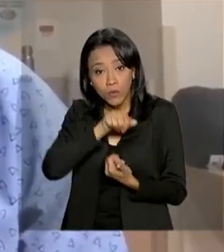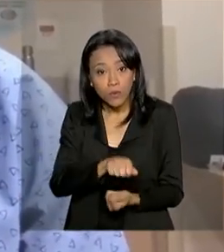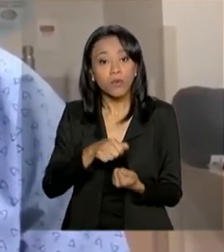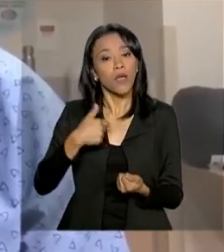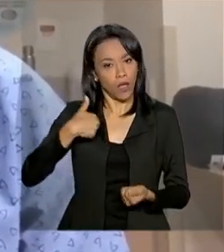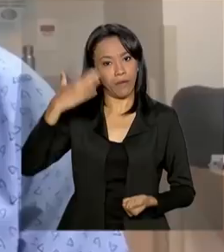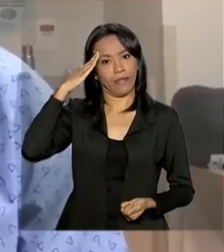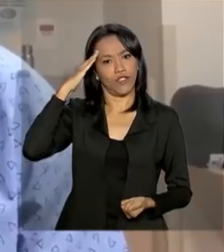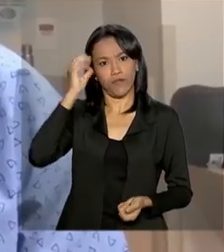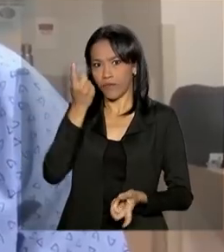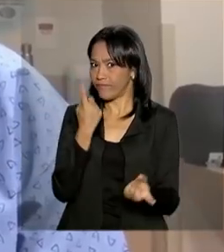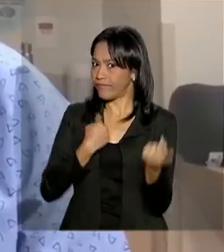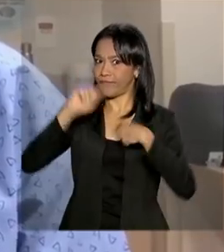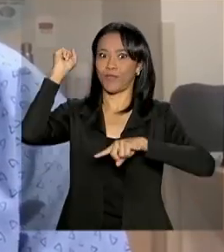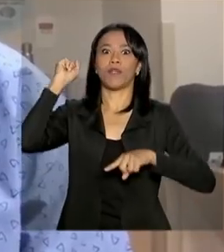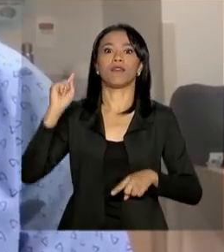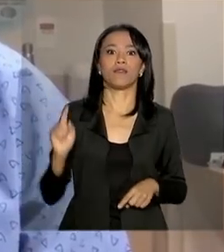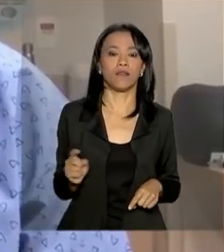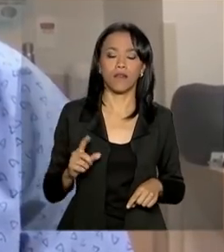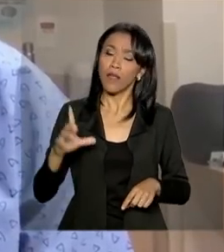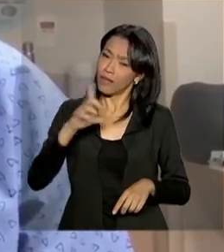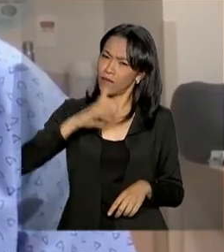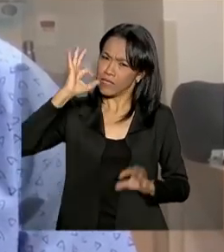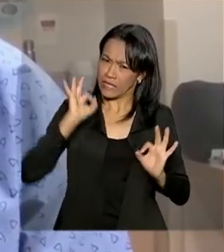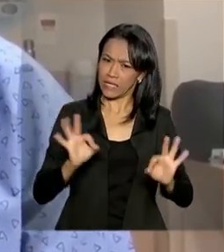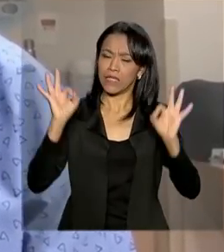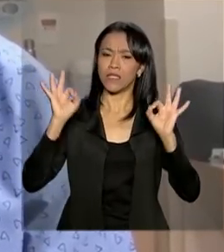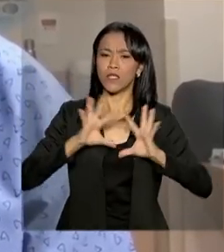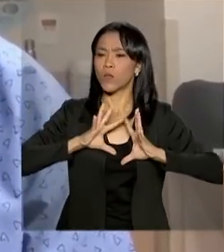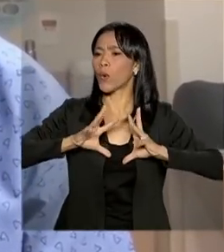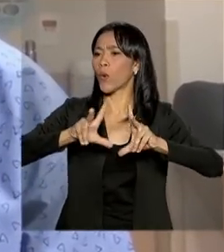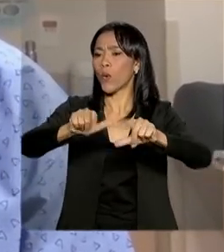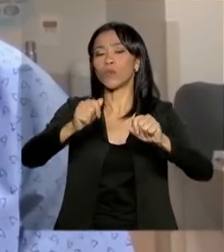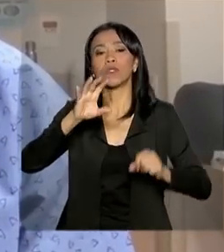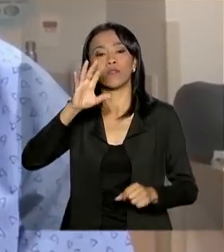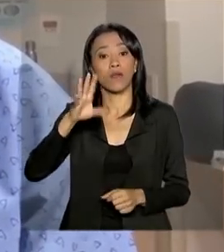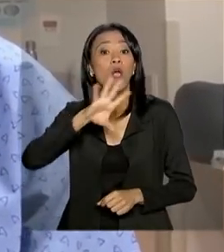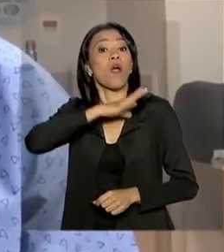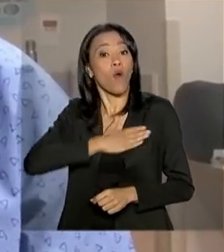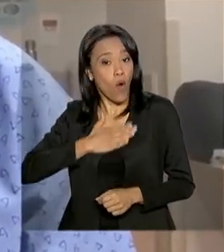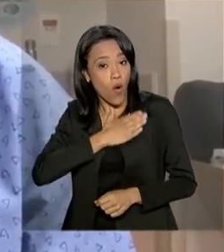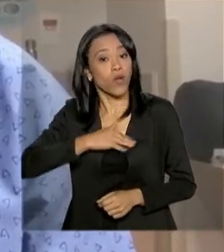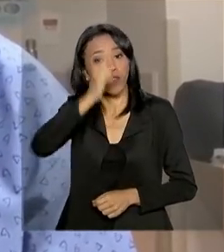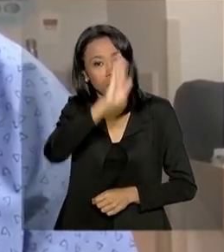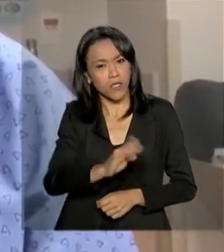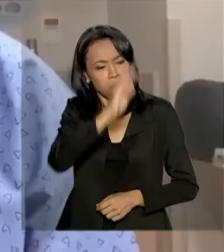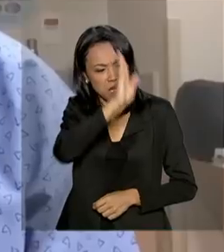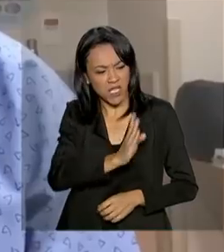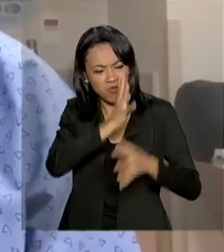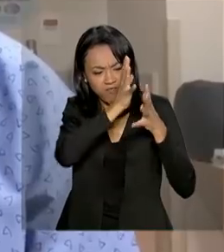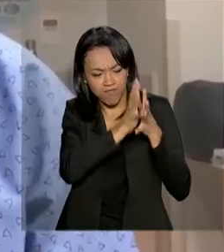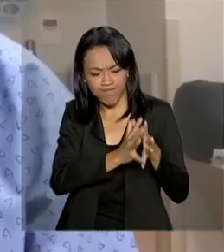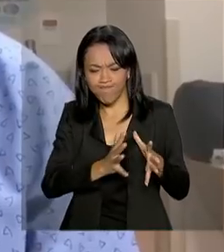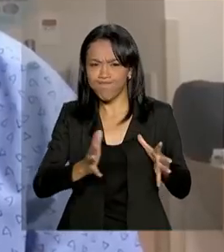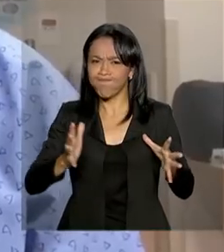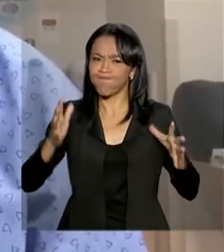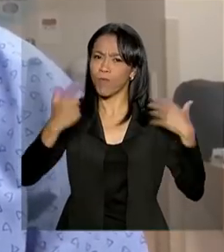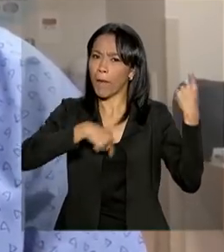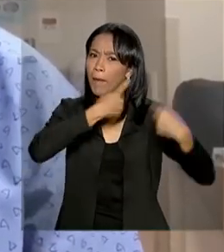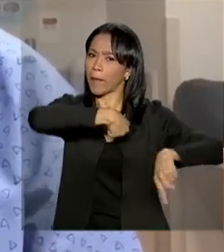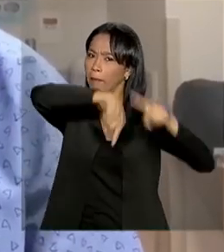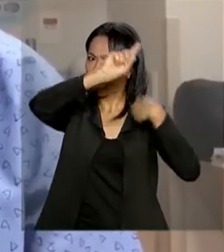entender, foi um sucesso. Tenho certeza, todos gostam do Brasil. O Brasil será uma grande nação, com toda